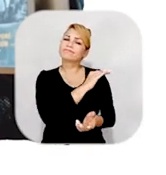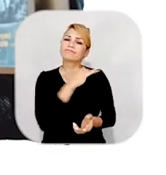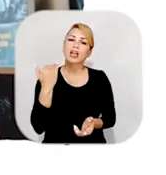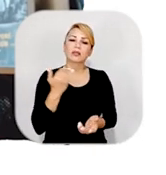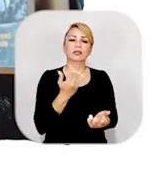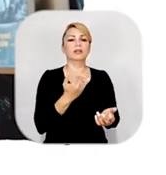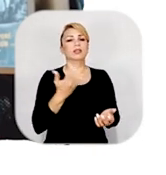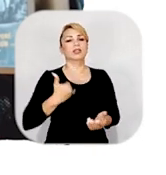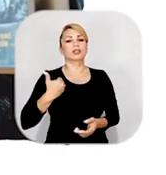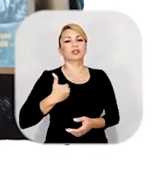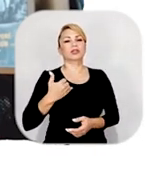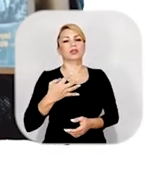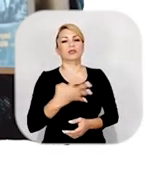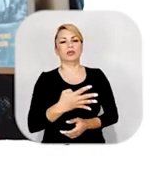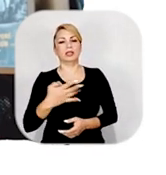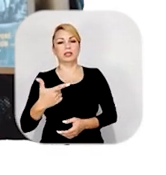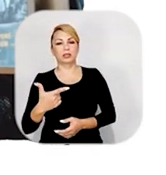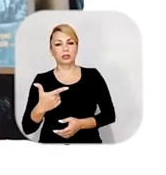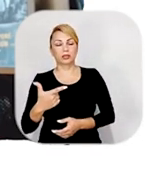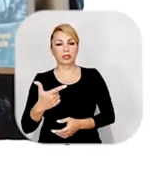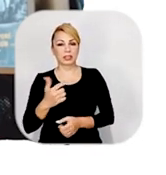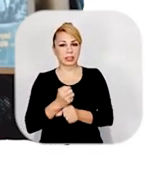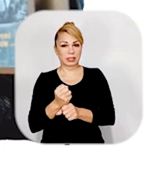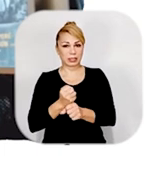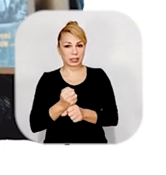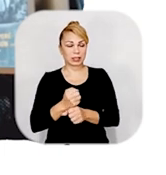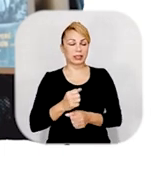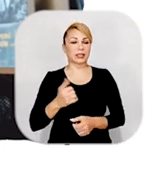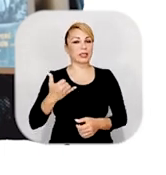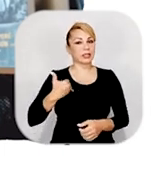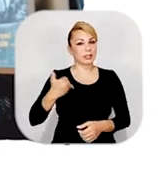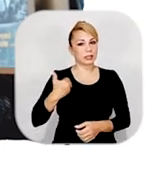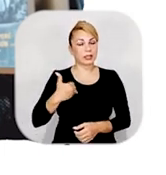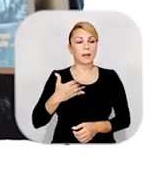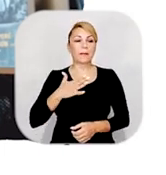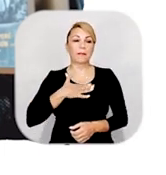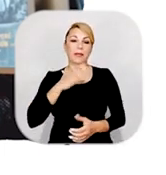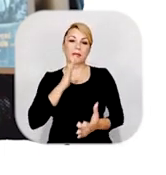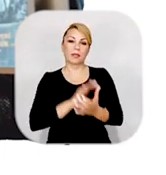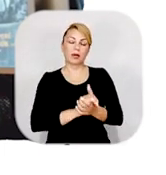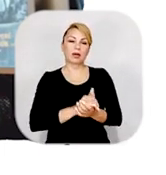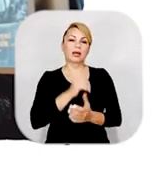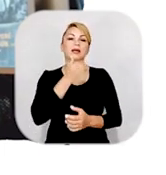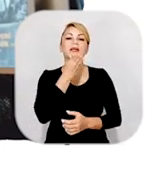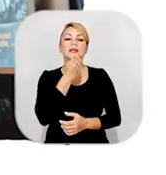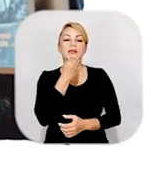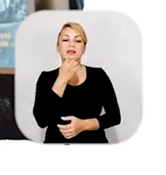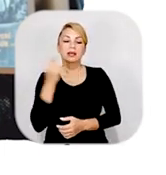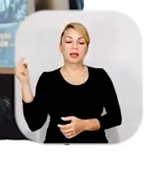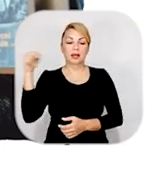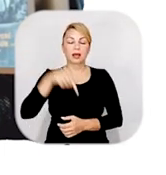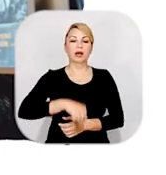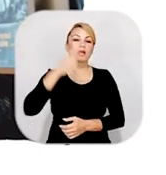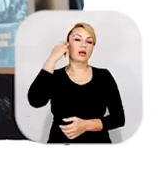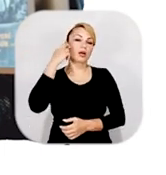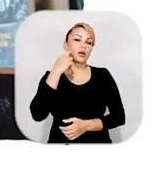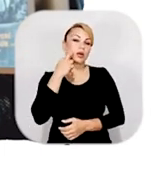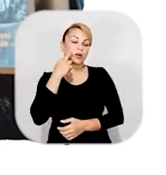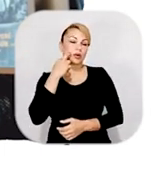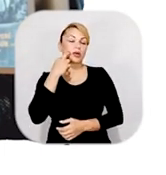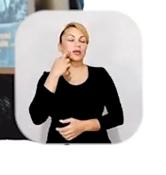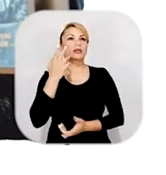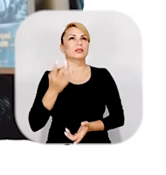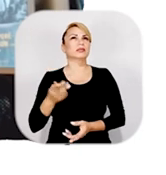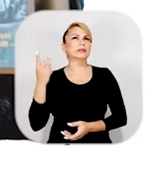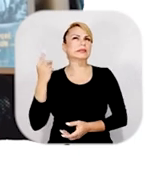com 42 anos, né? E o meu marido, quando ele teve em Rondônia, que ele voltou, ele ficou muitos